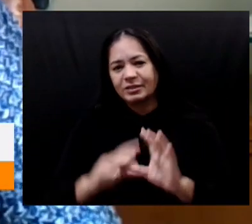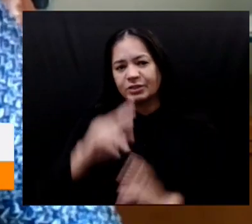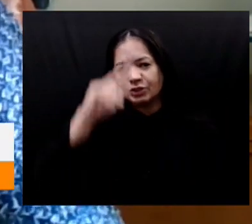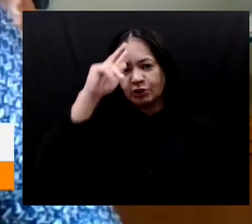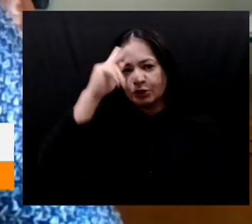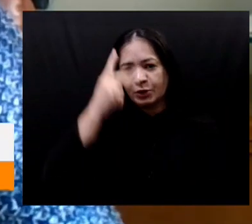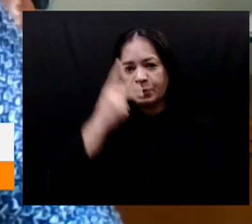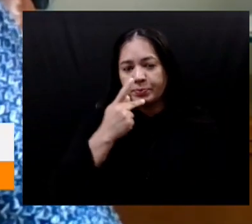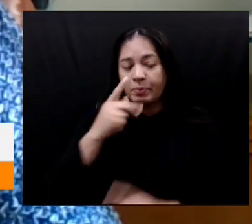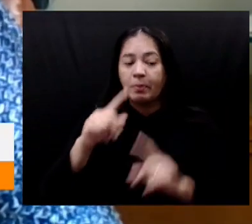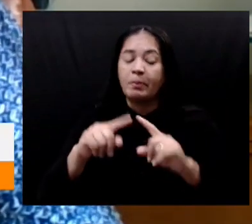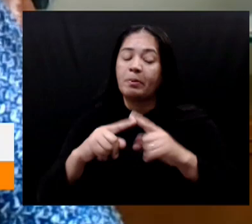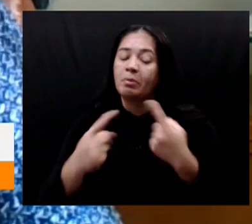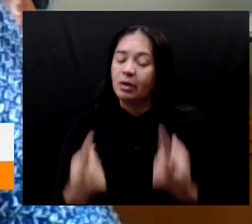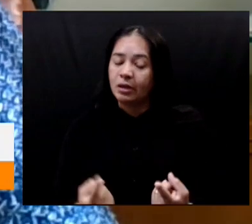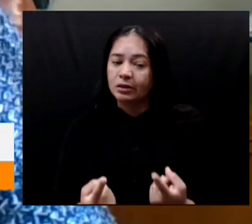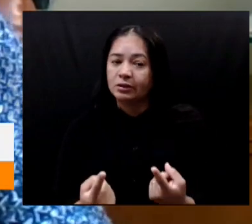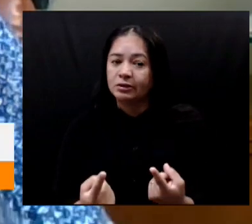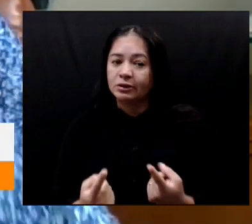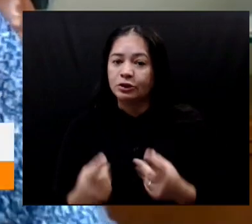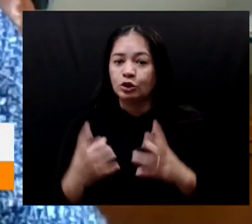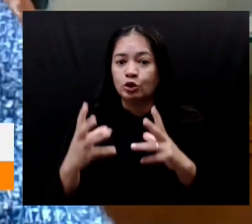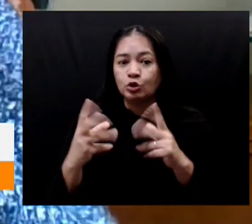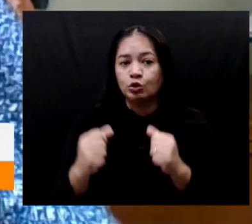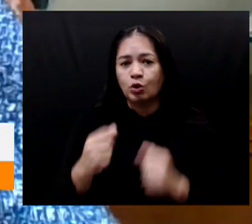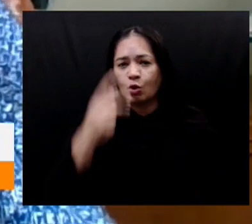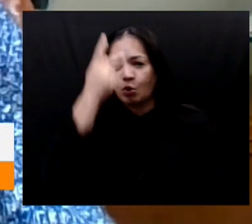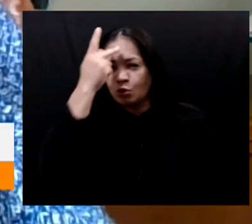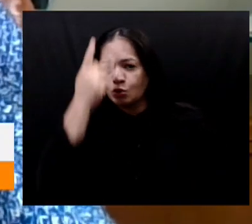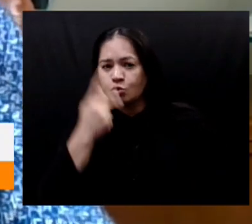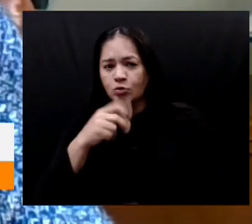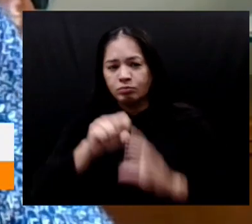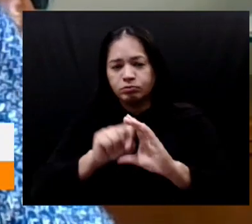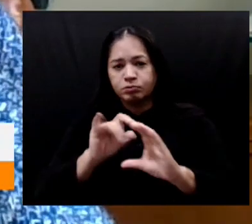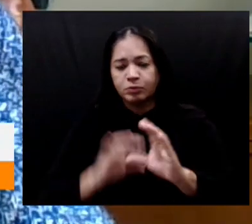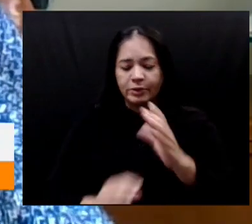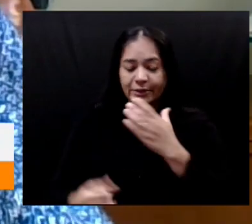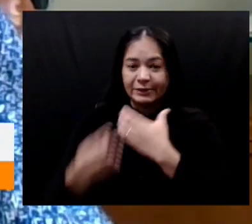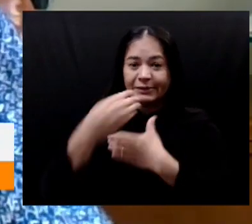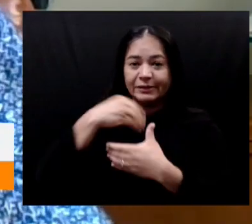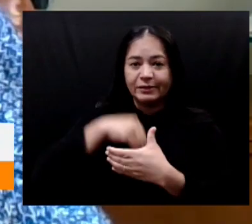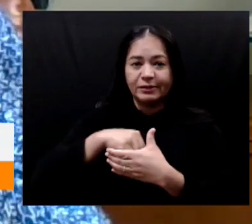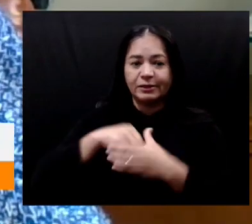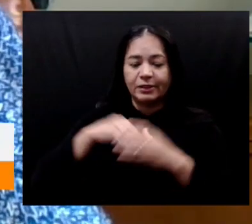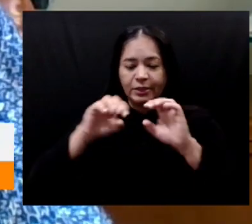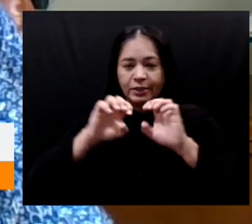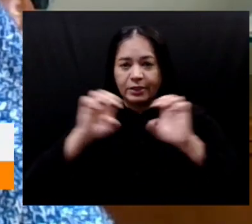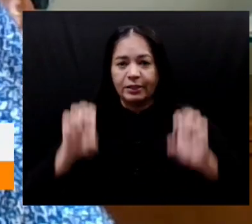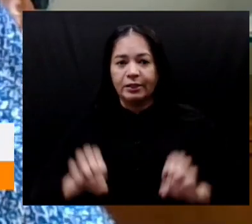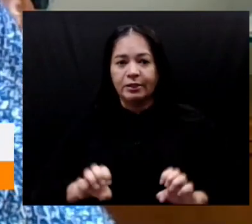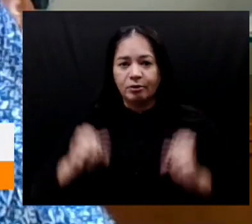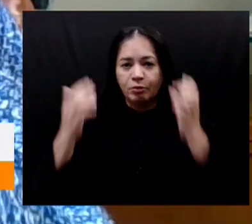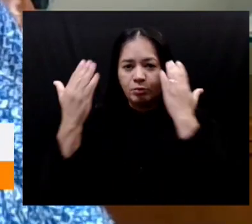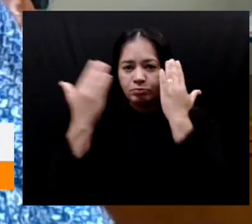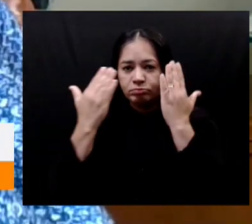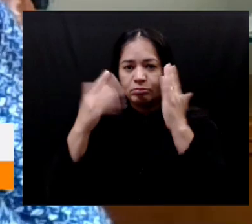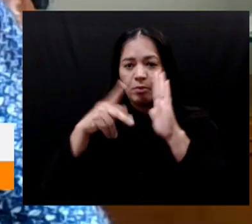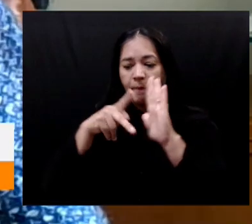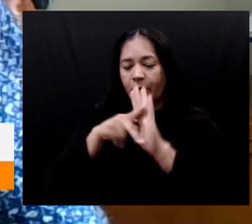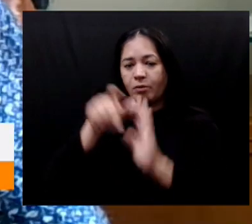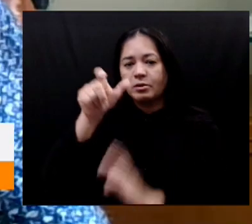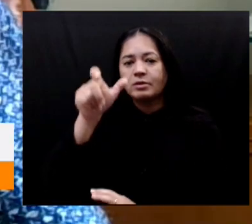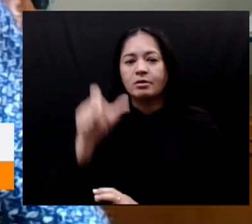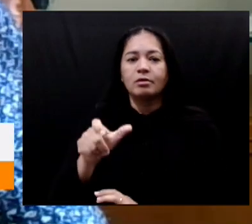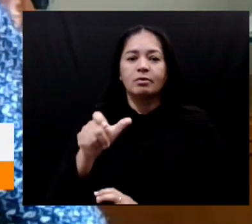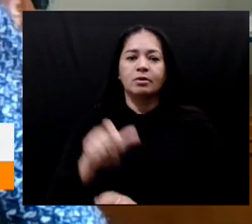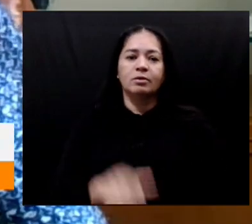Mas, como todo traço de personalidade que é intrínseco à estrutura psíquica desta pessoa, o